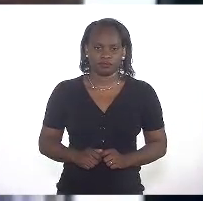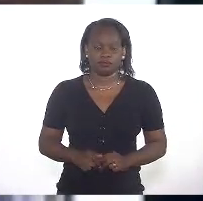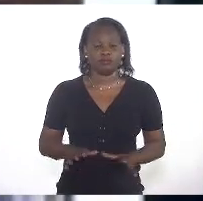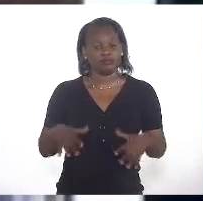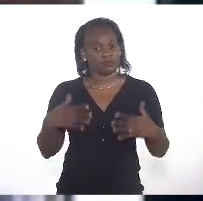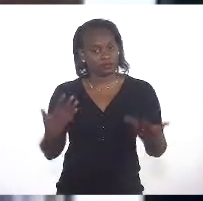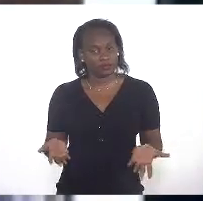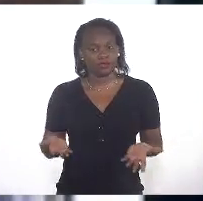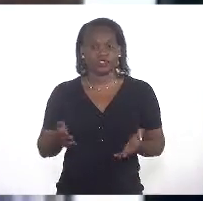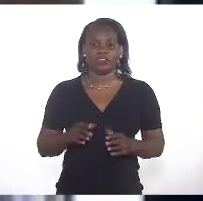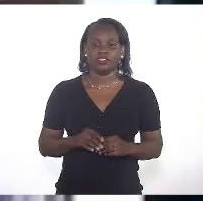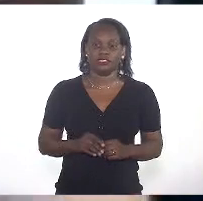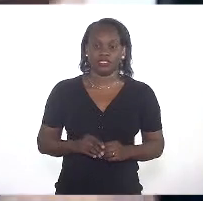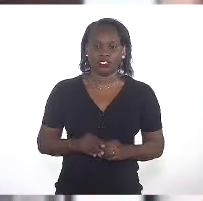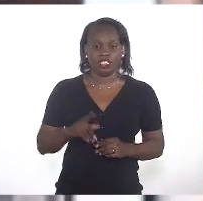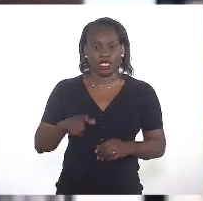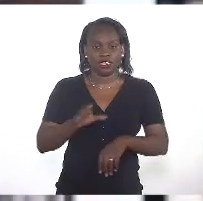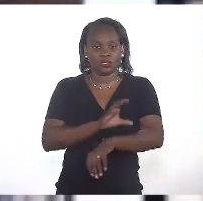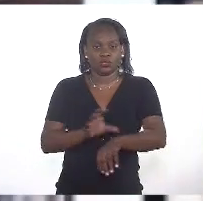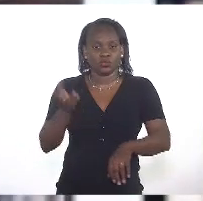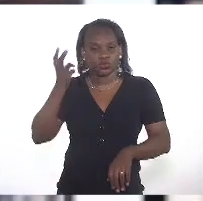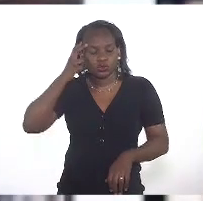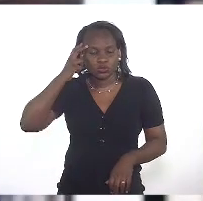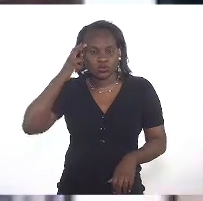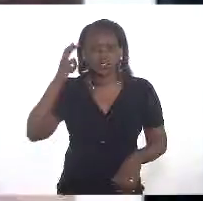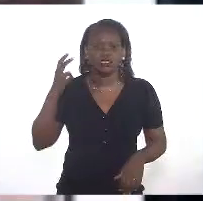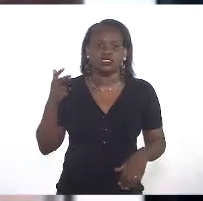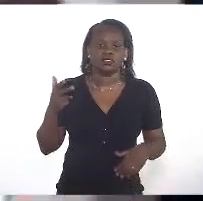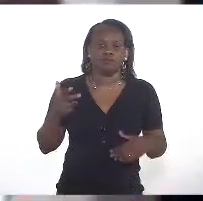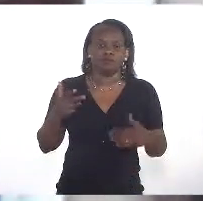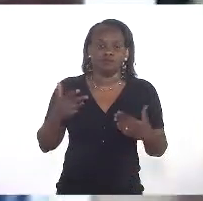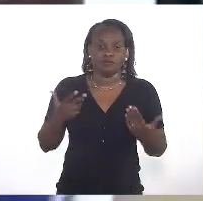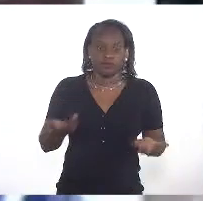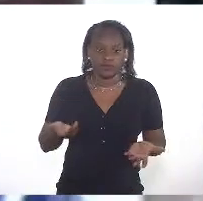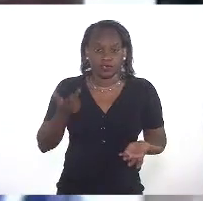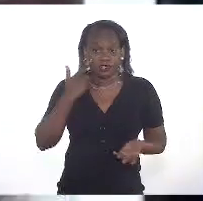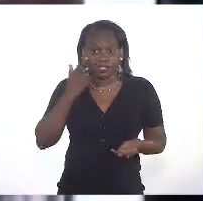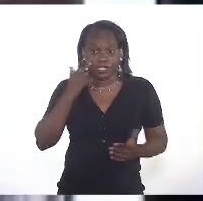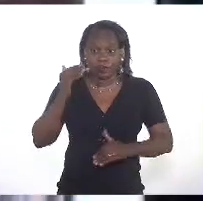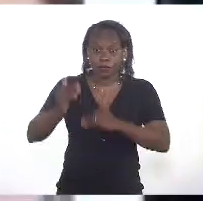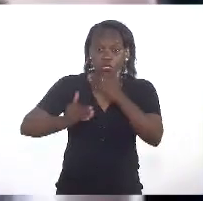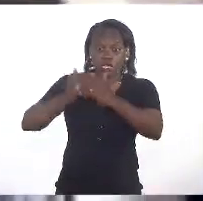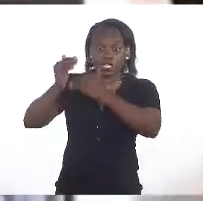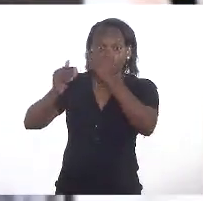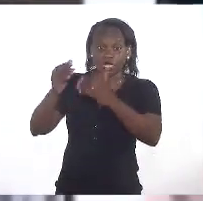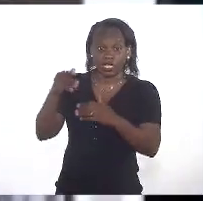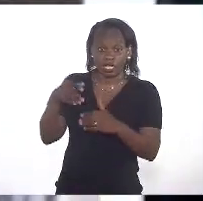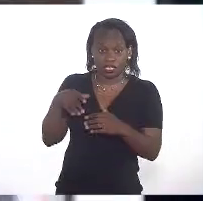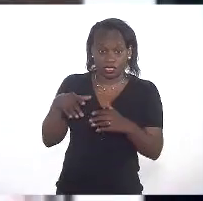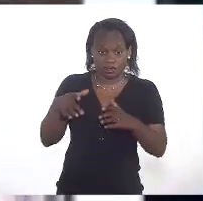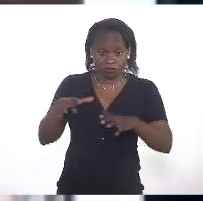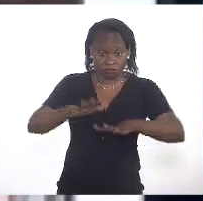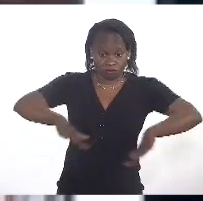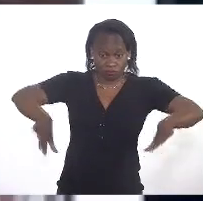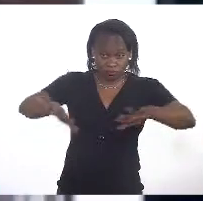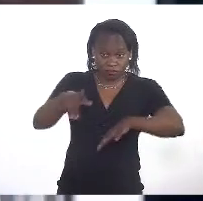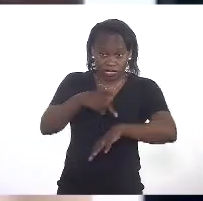Então é isso daí, cultura. Avalia-se o progresso de uma